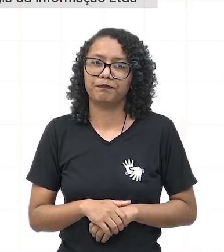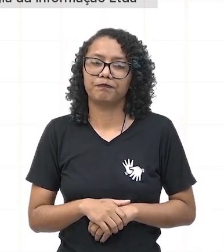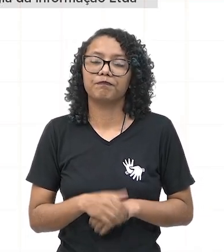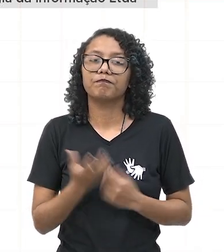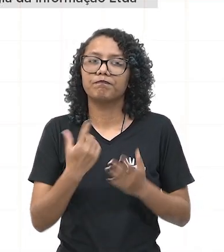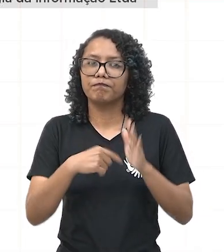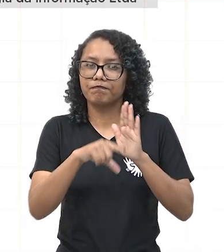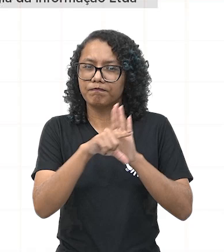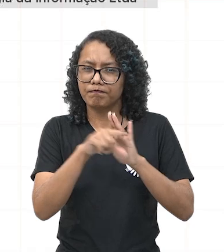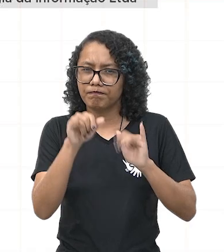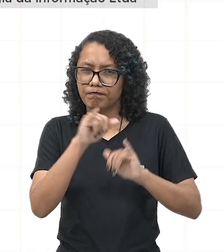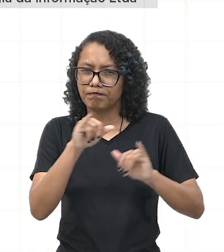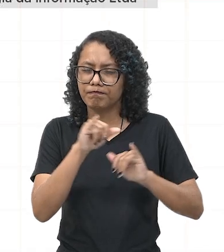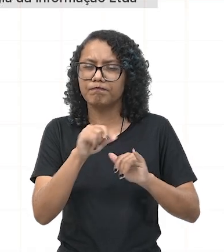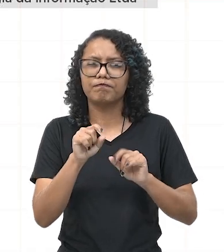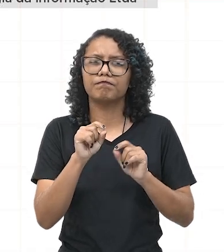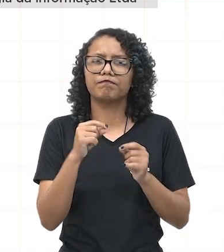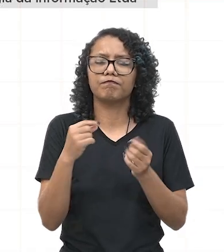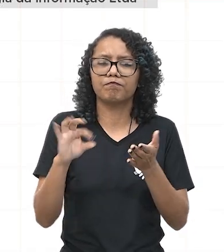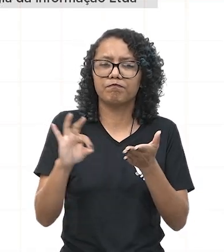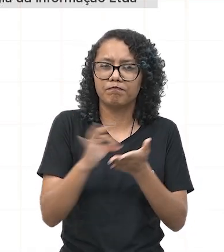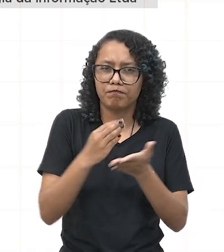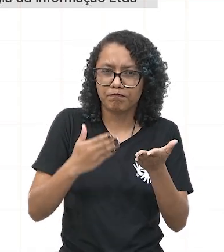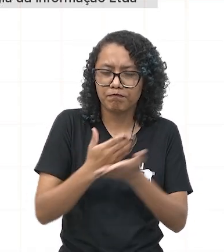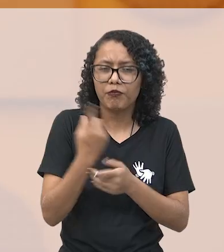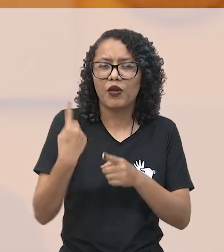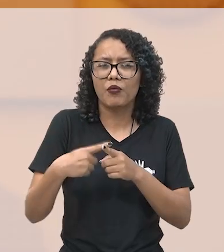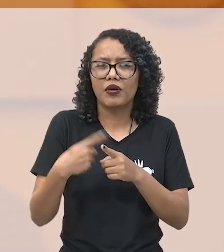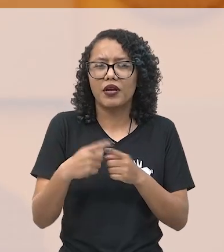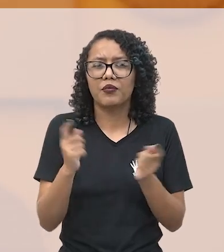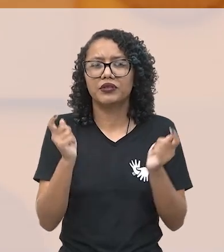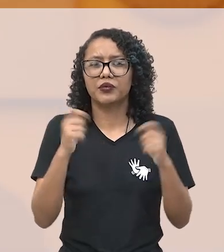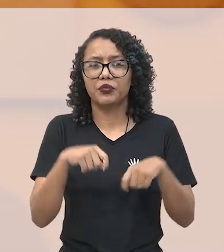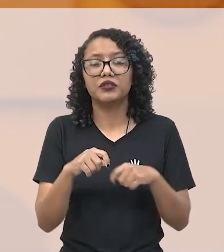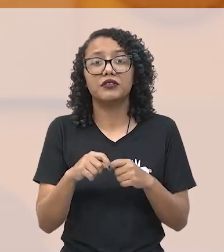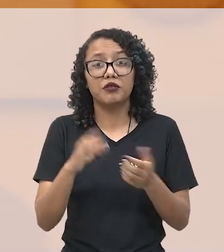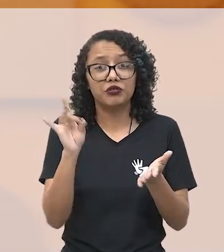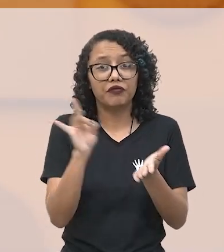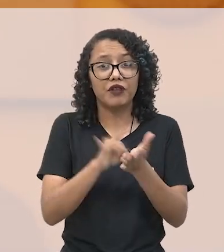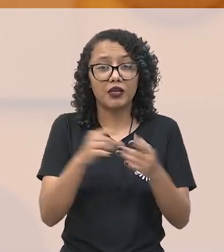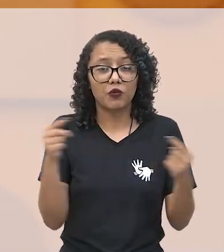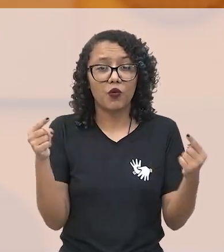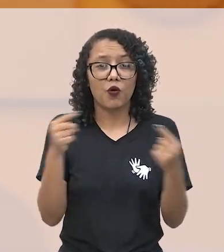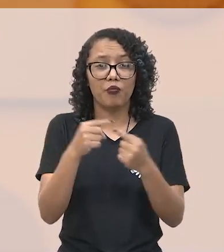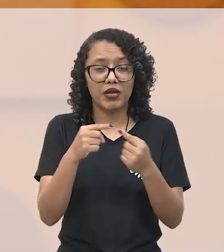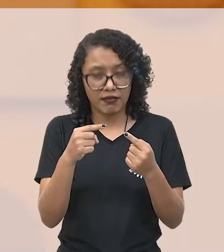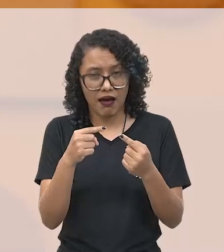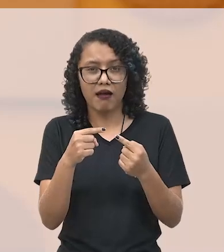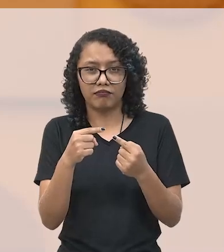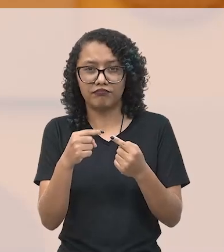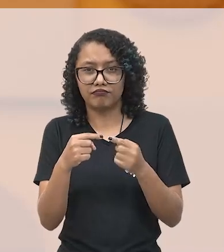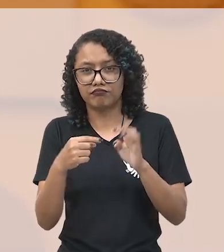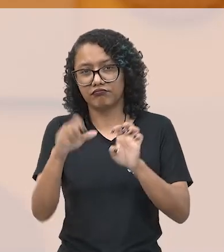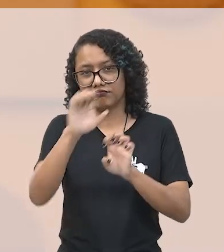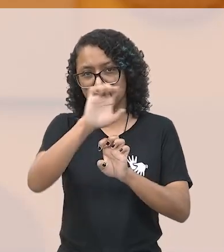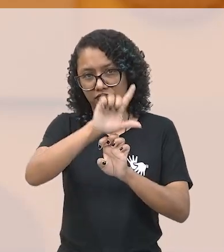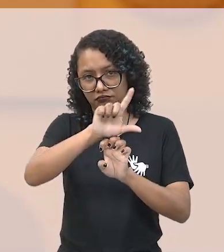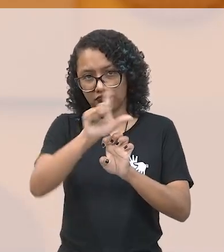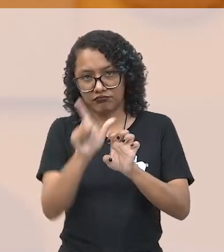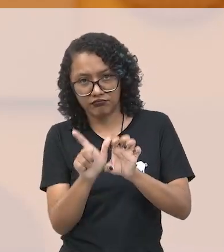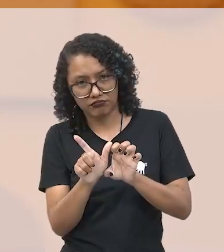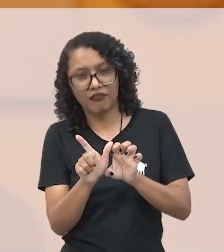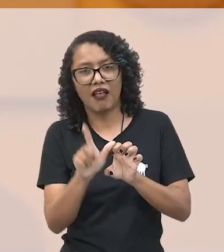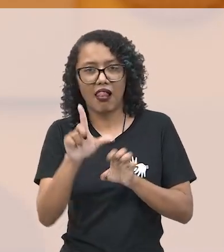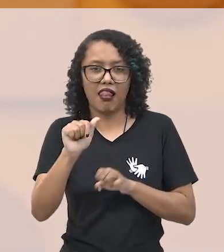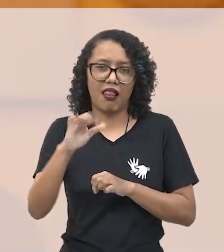para que houvesse, de fato, a aplicabilidade do que nós chamamos de Estado laico, uma vez que a Igreja Católica não vai